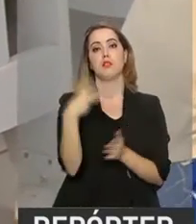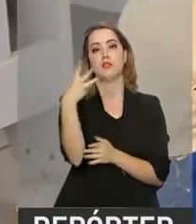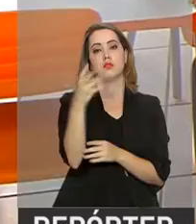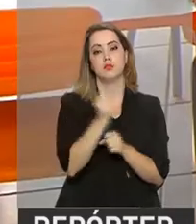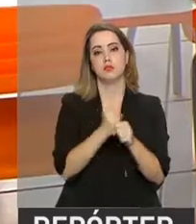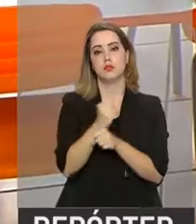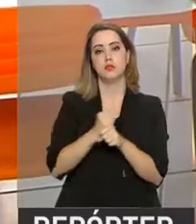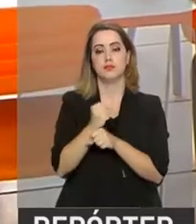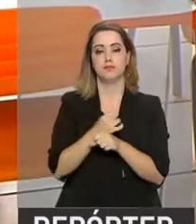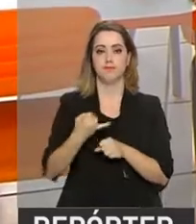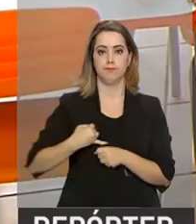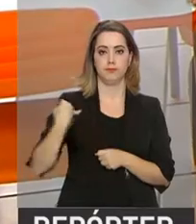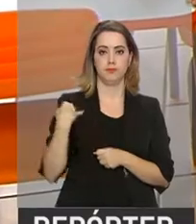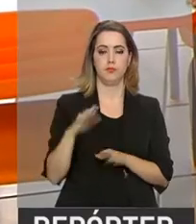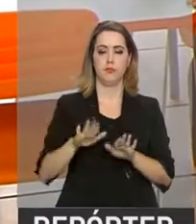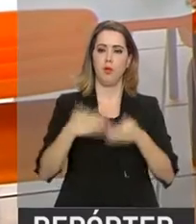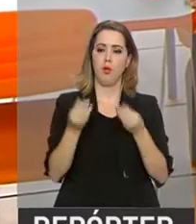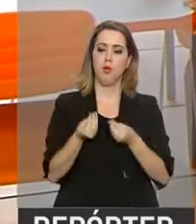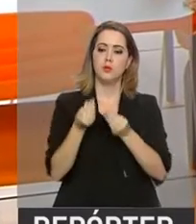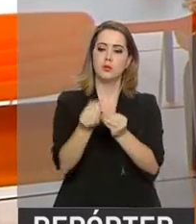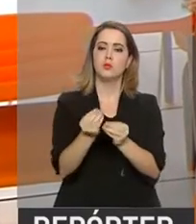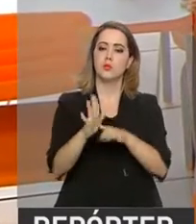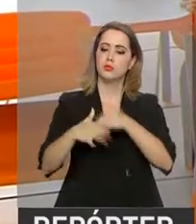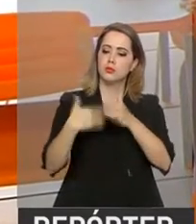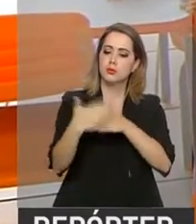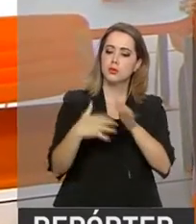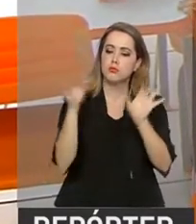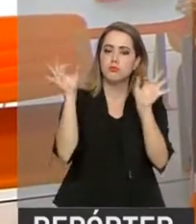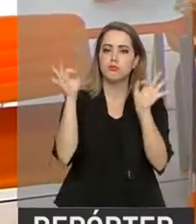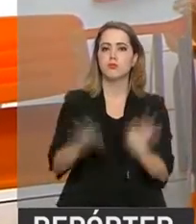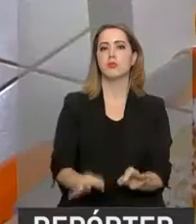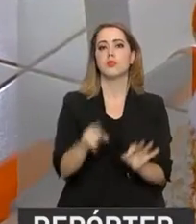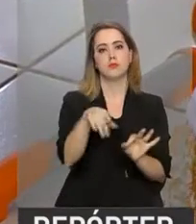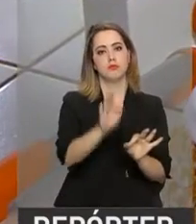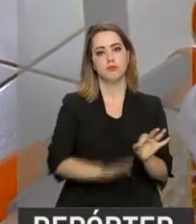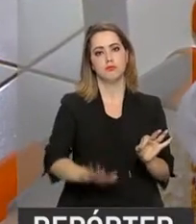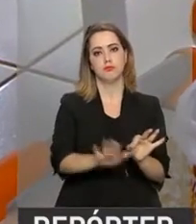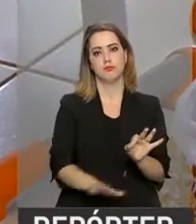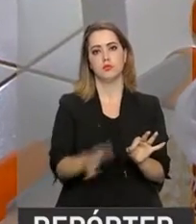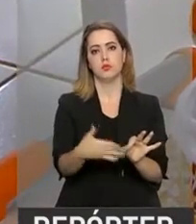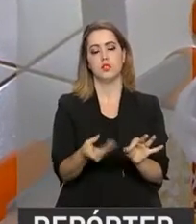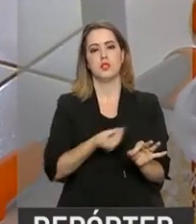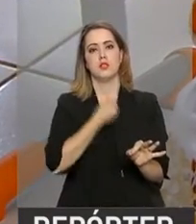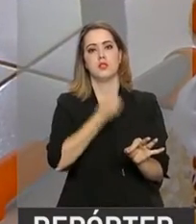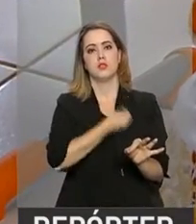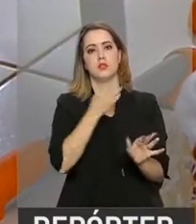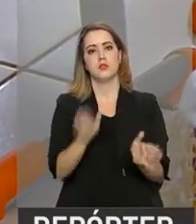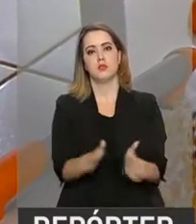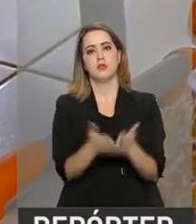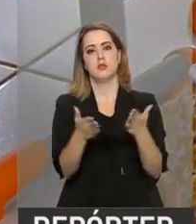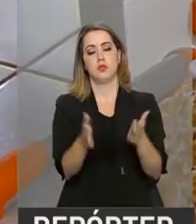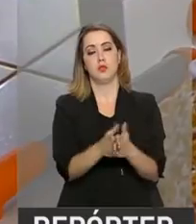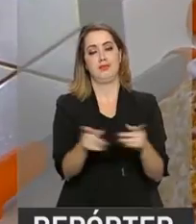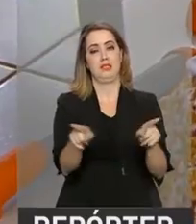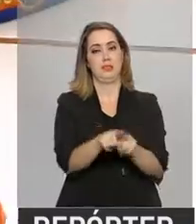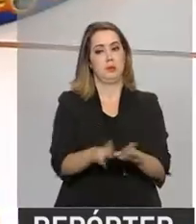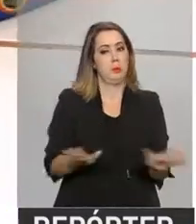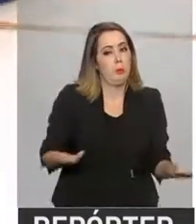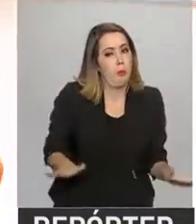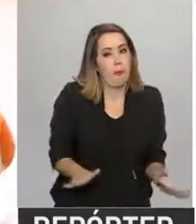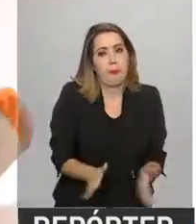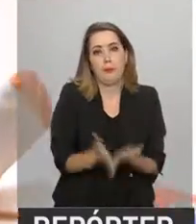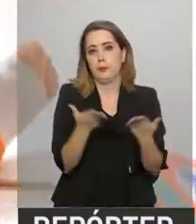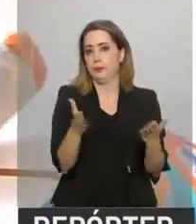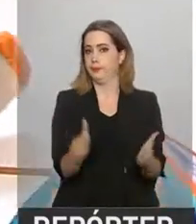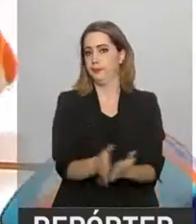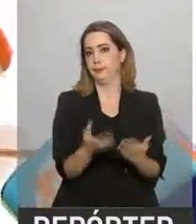de idade. E para garantir o desenvolvimento integral desses pequenos que vivem na pobreza e extrema pobreza, o